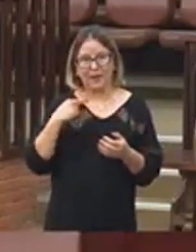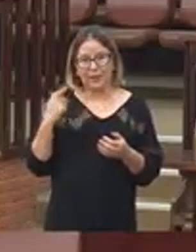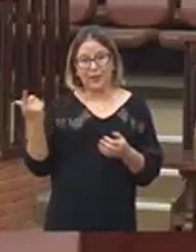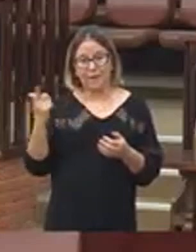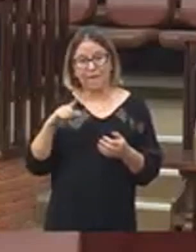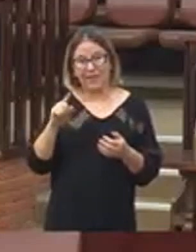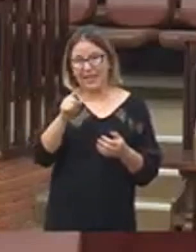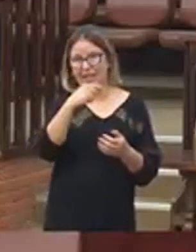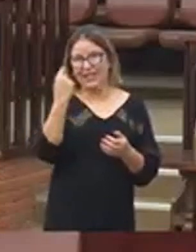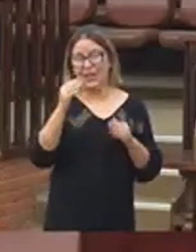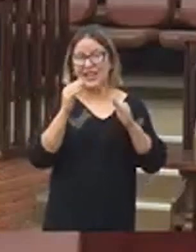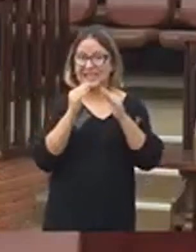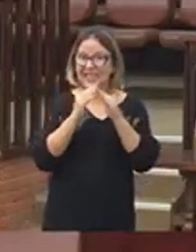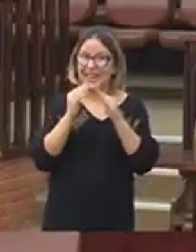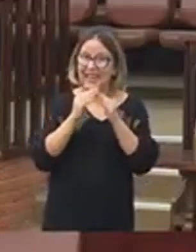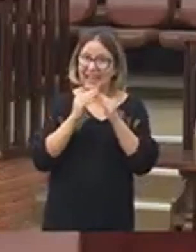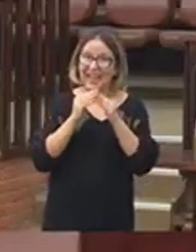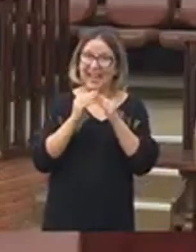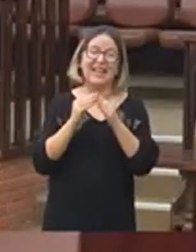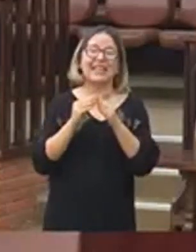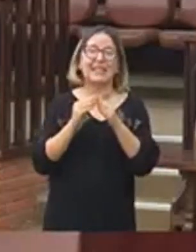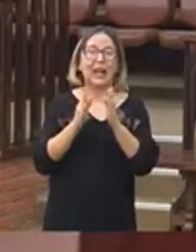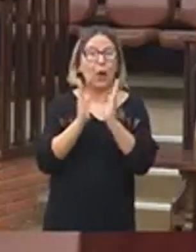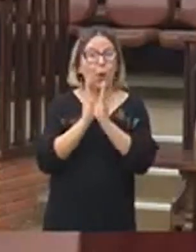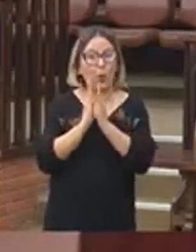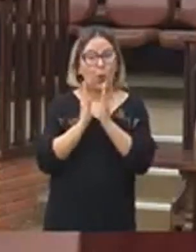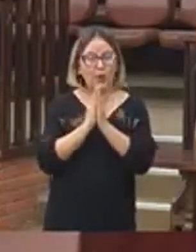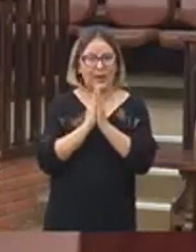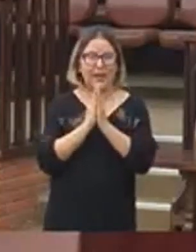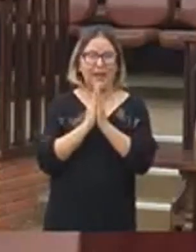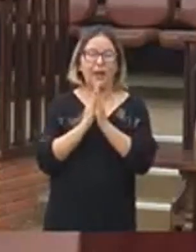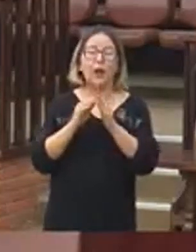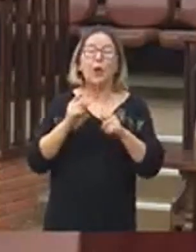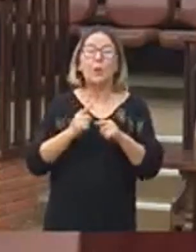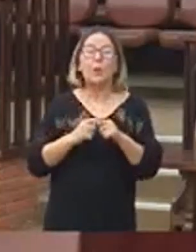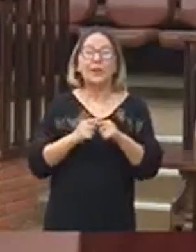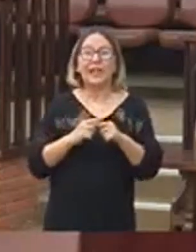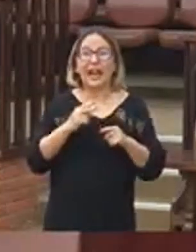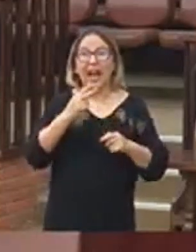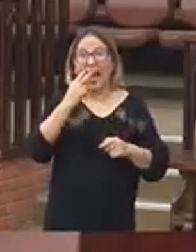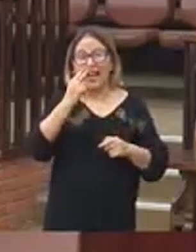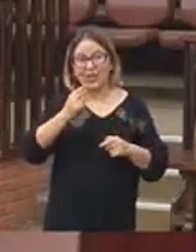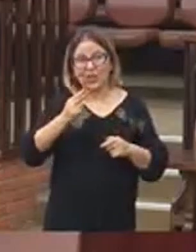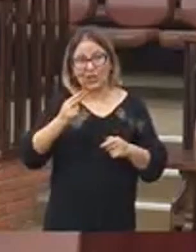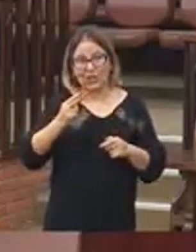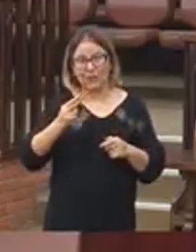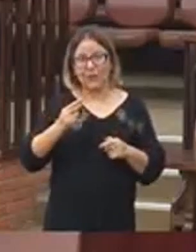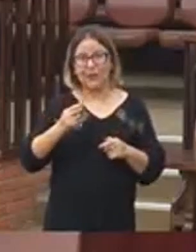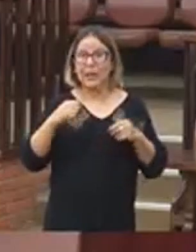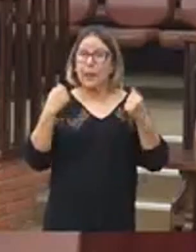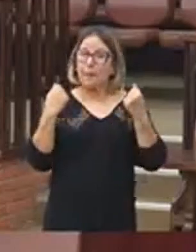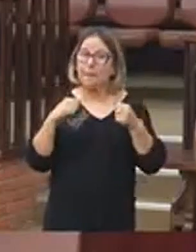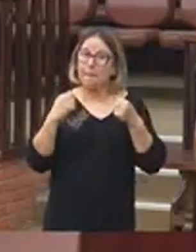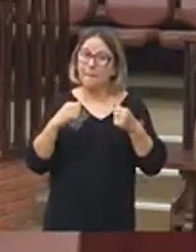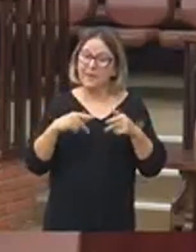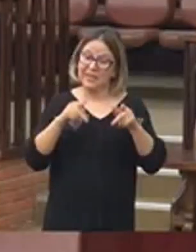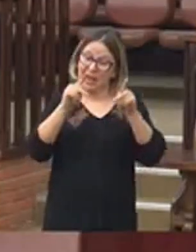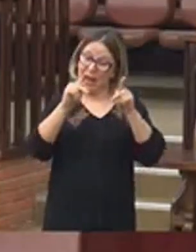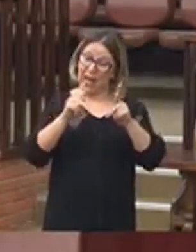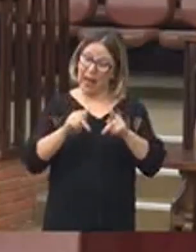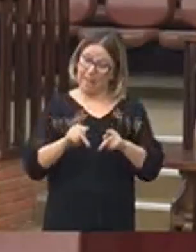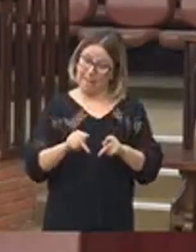dificuldade com essa questão da presença física. É uma fé